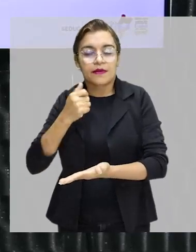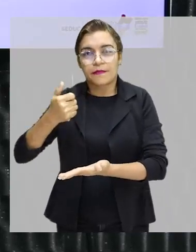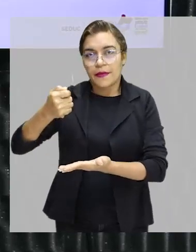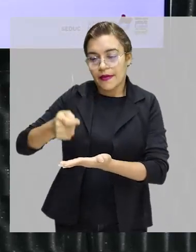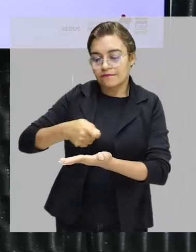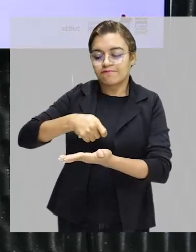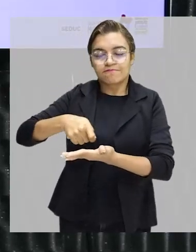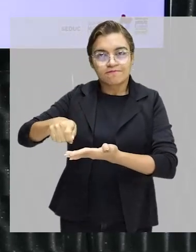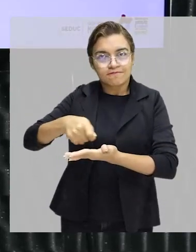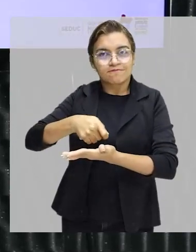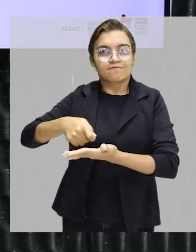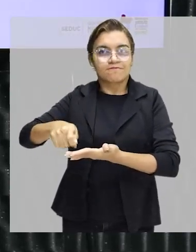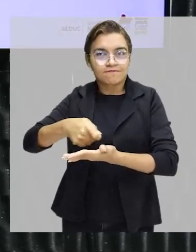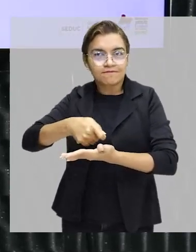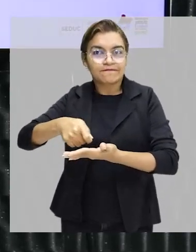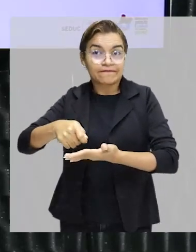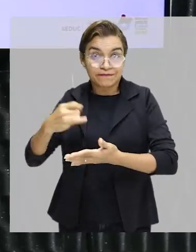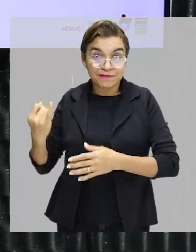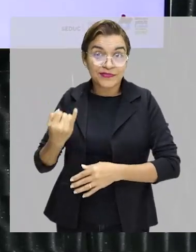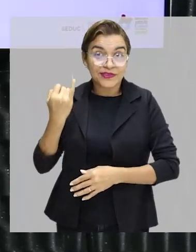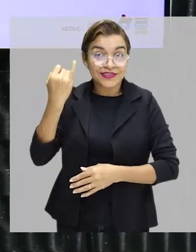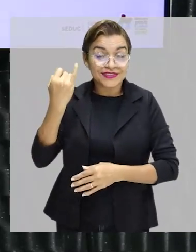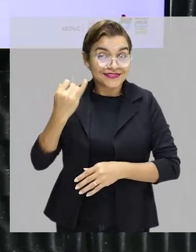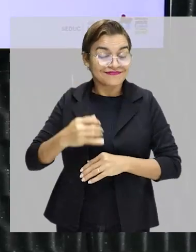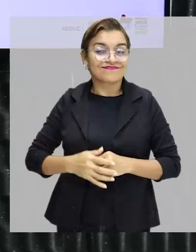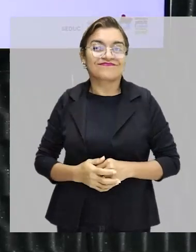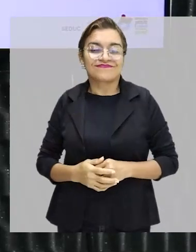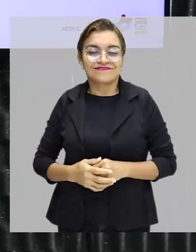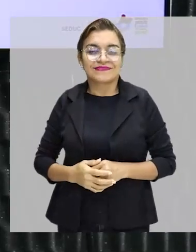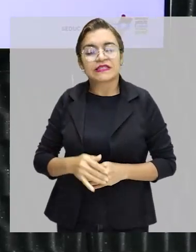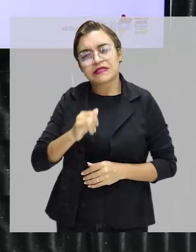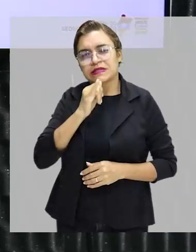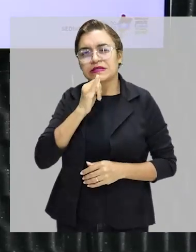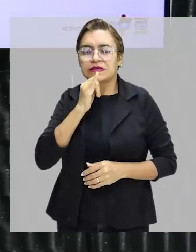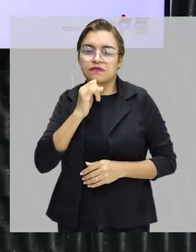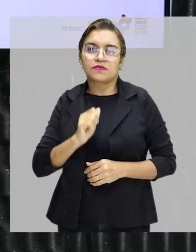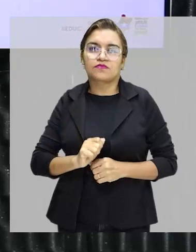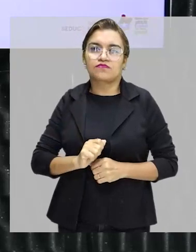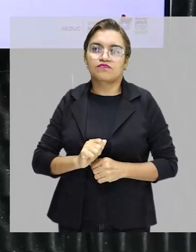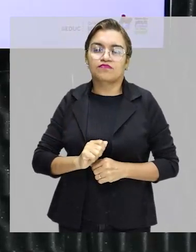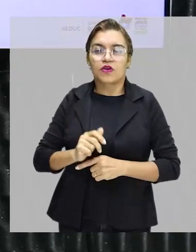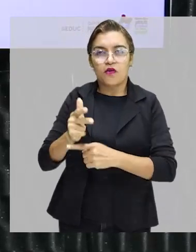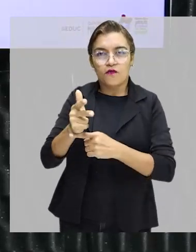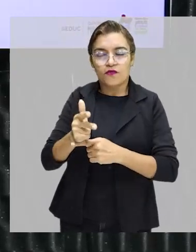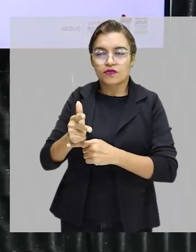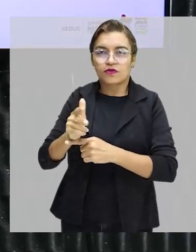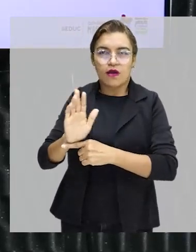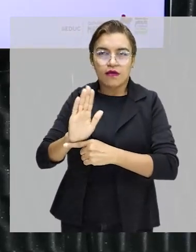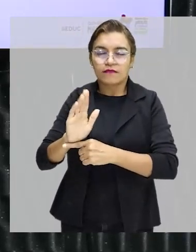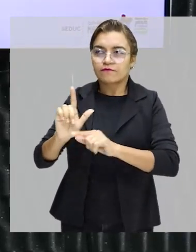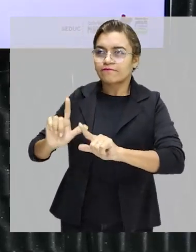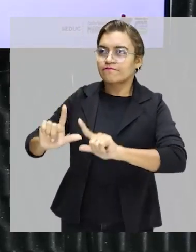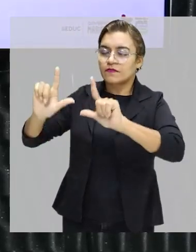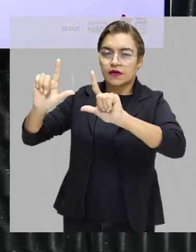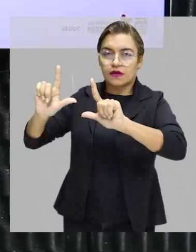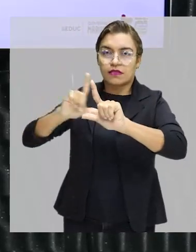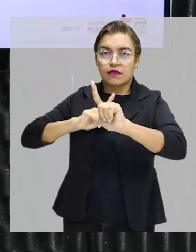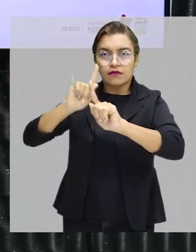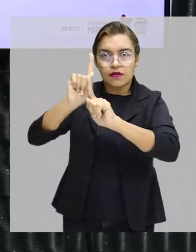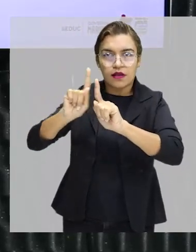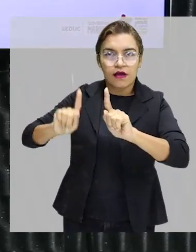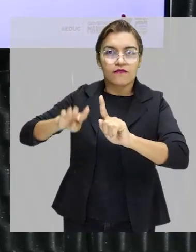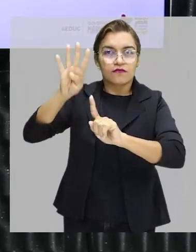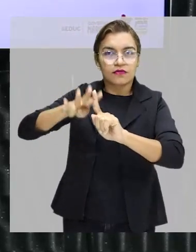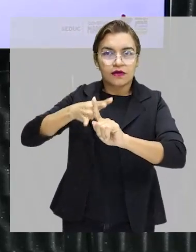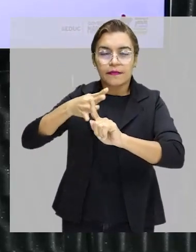devidas anotações ao longo do vídeo. Então, quando o vídeo começar, aquele gráfico, tabela